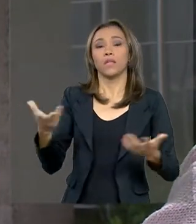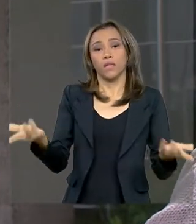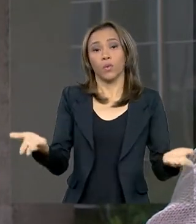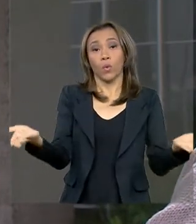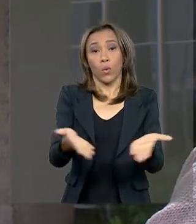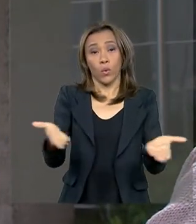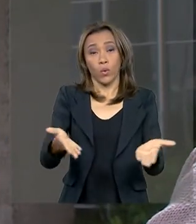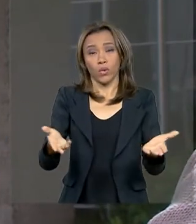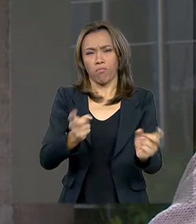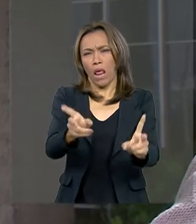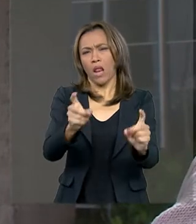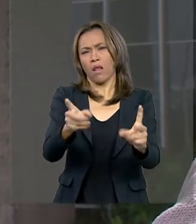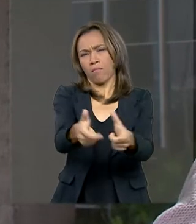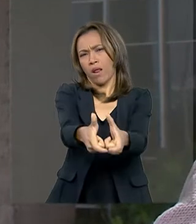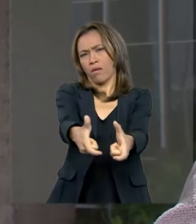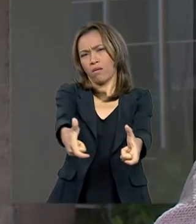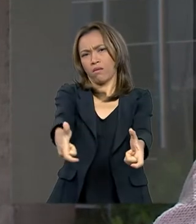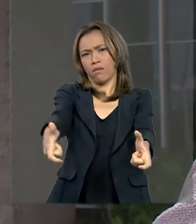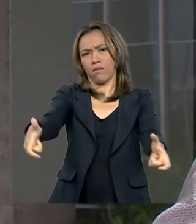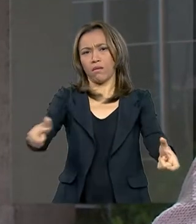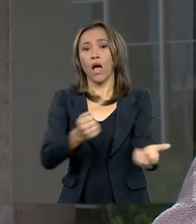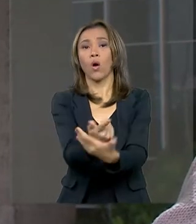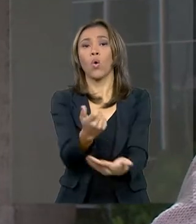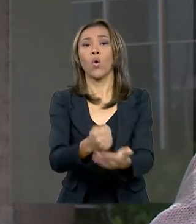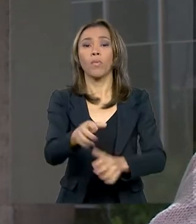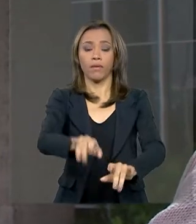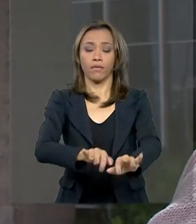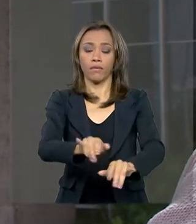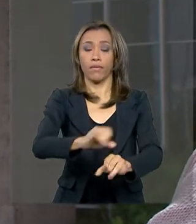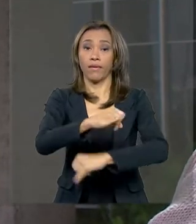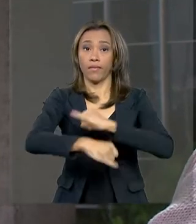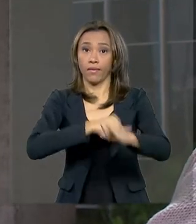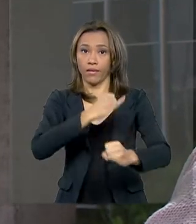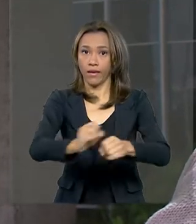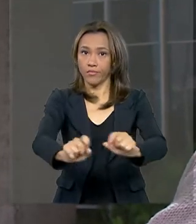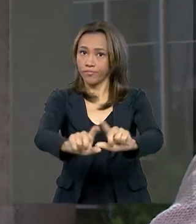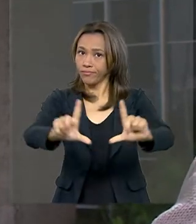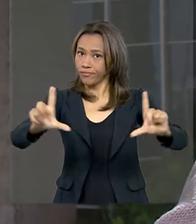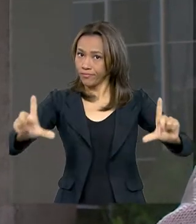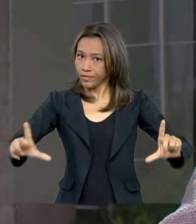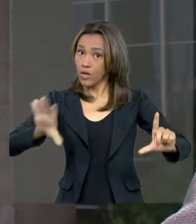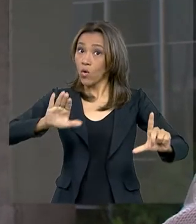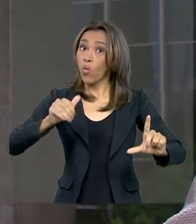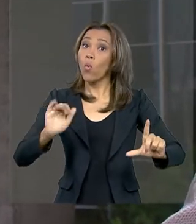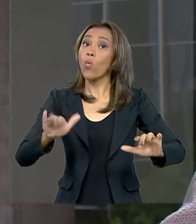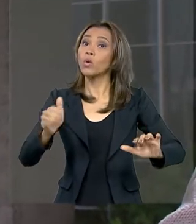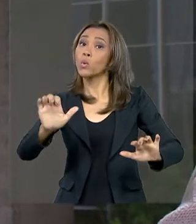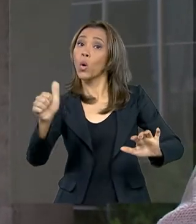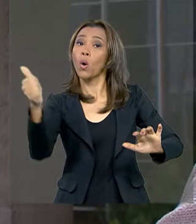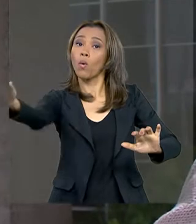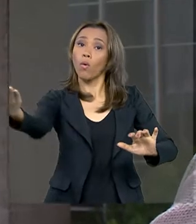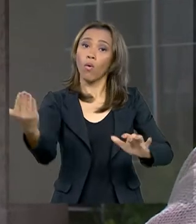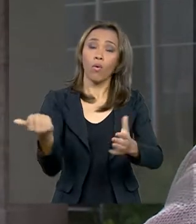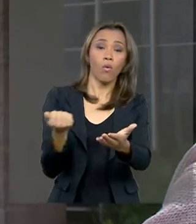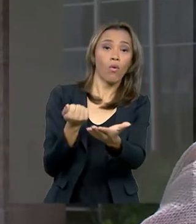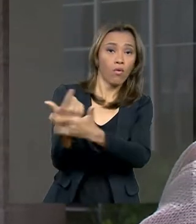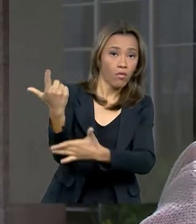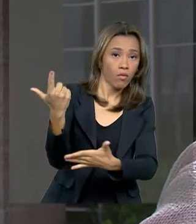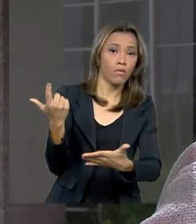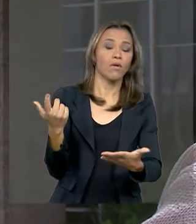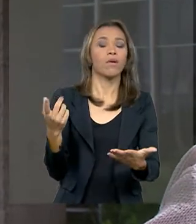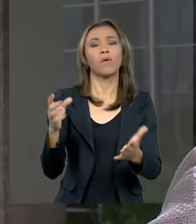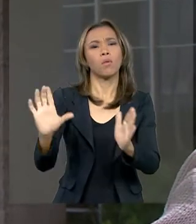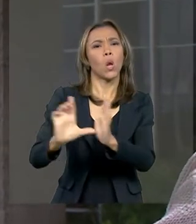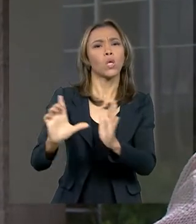o comércio eletrônico. E o consumidor, a consumidora, quando compra fora do estabelecimento físico, comercial,